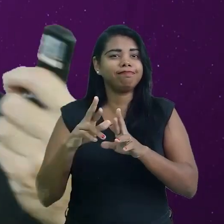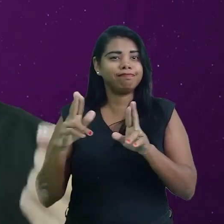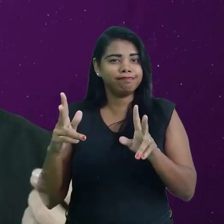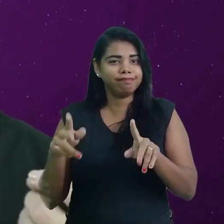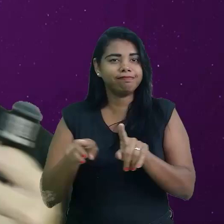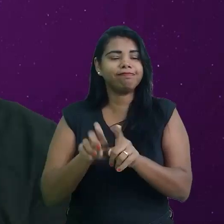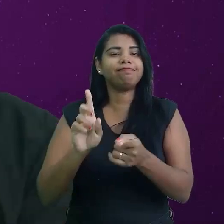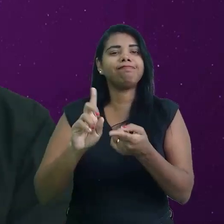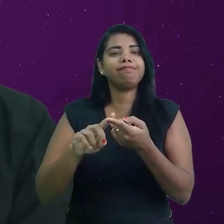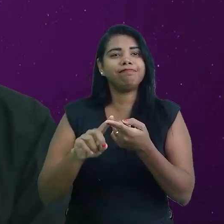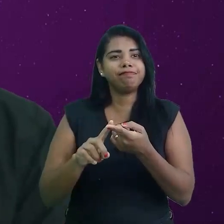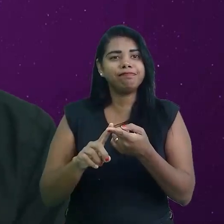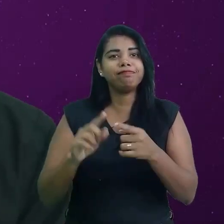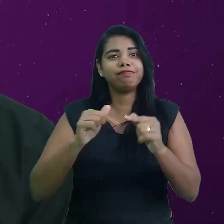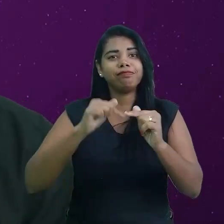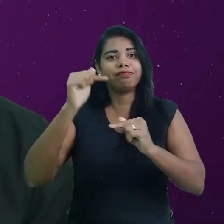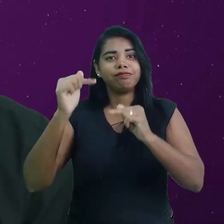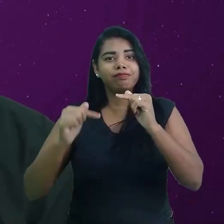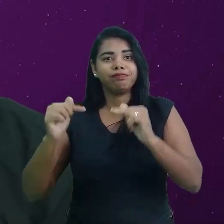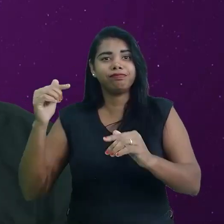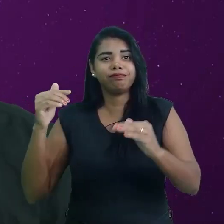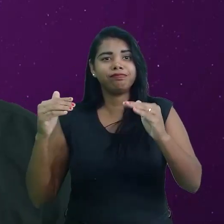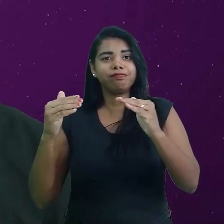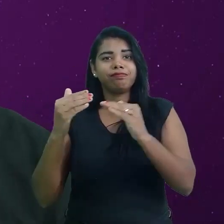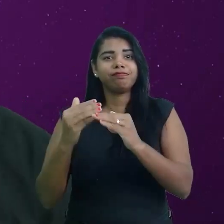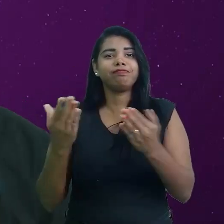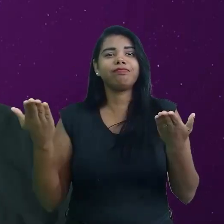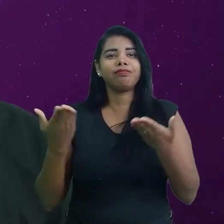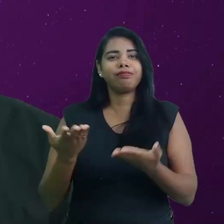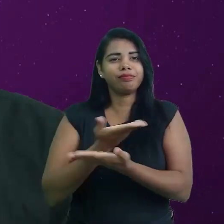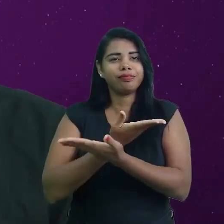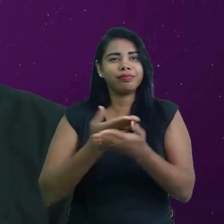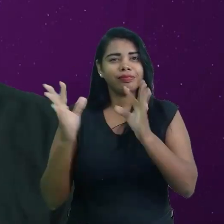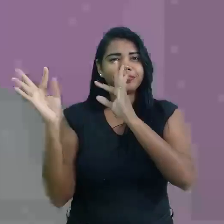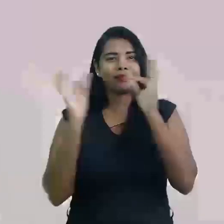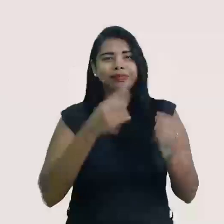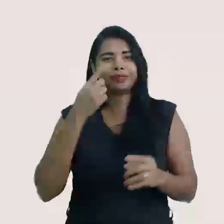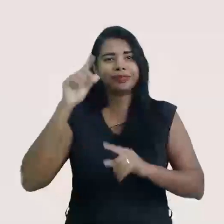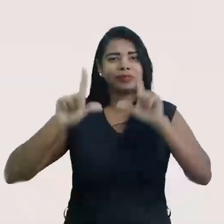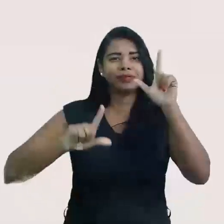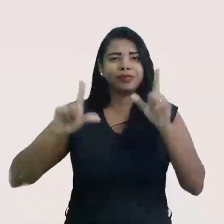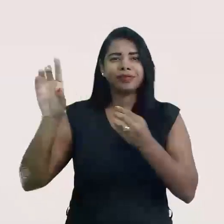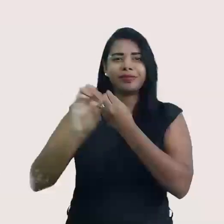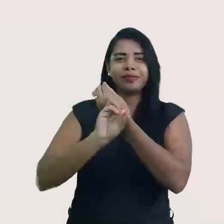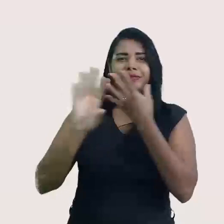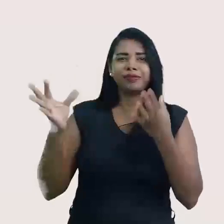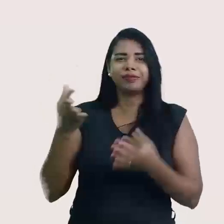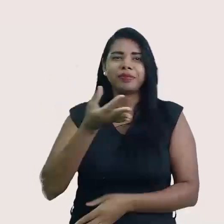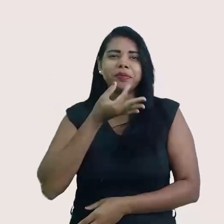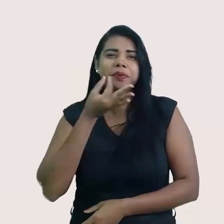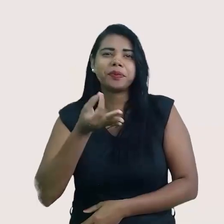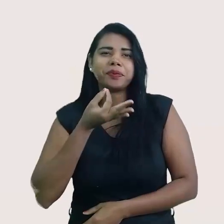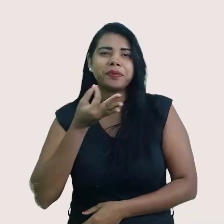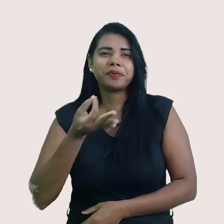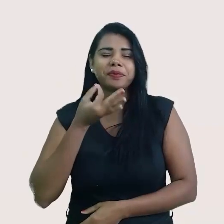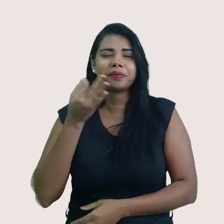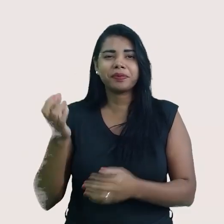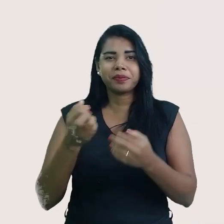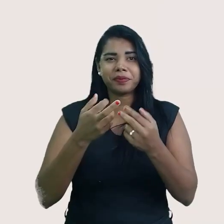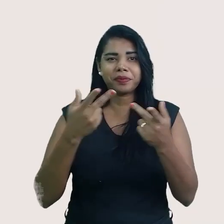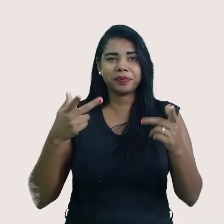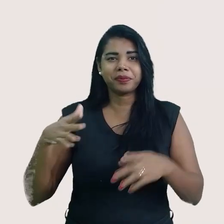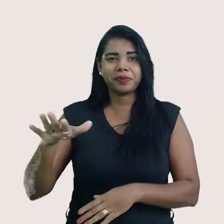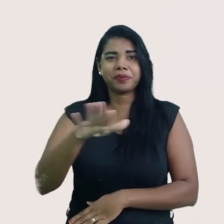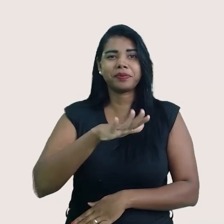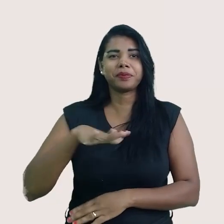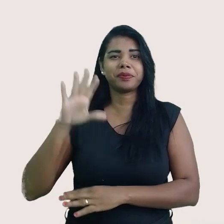fases, como uma crista colidindo com um vale. Dessa maneira, fica aí, ele se prepara para a nossa próxima dica, que diz que certos tipos de